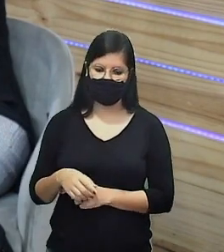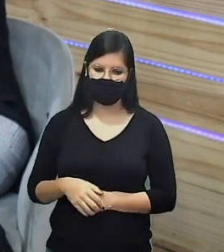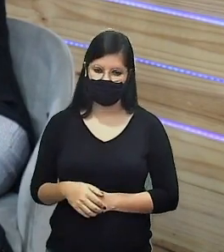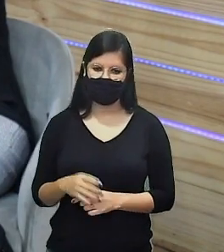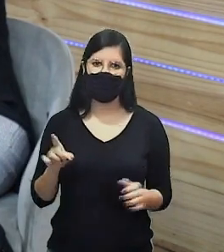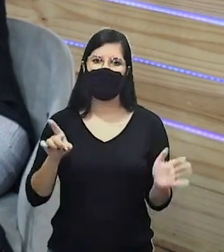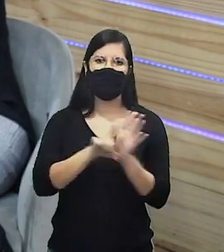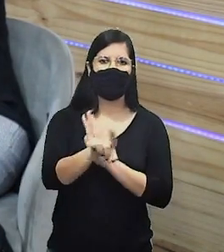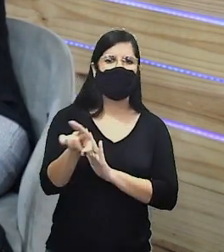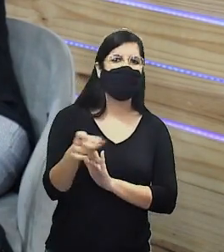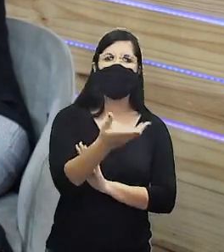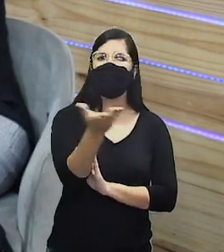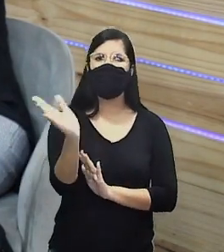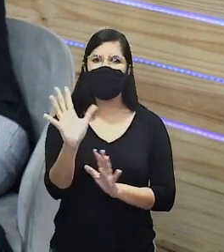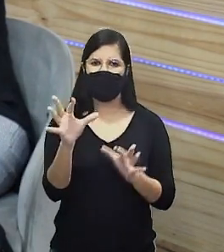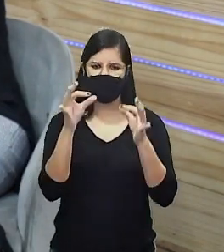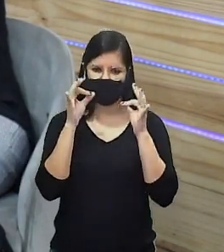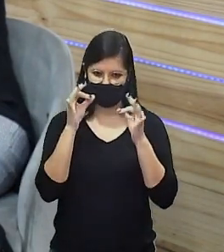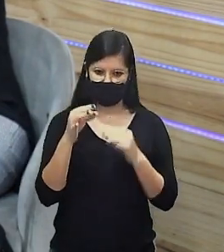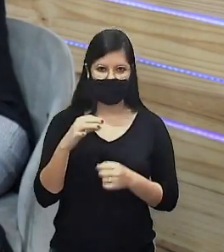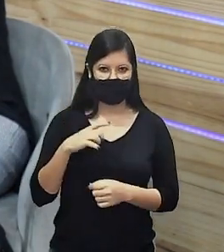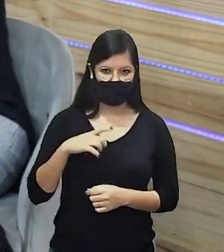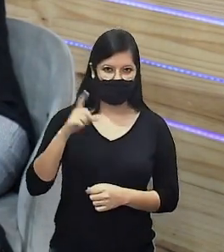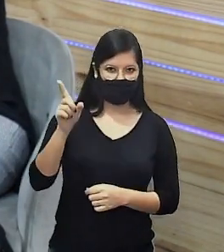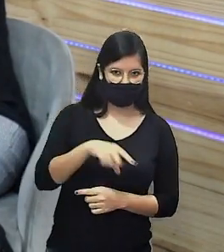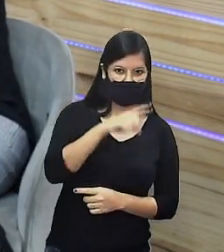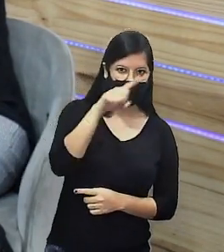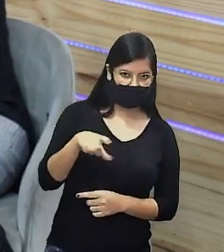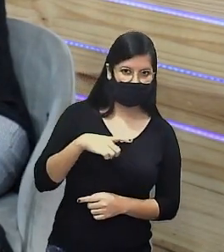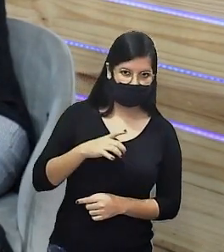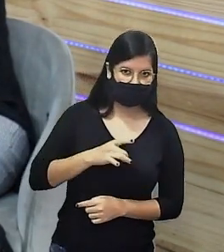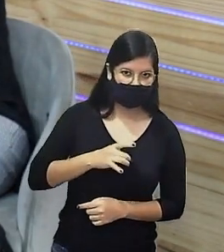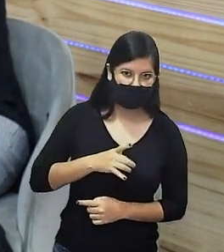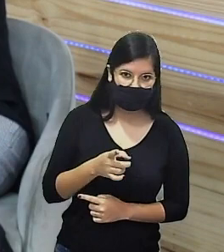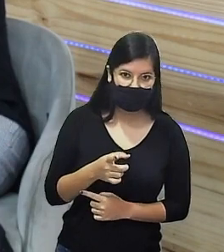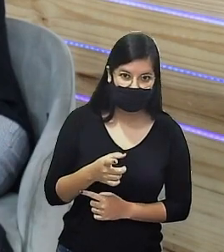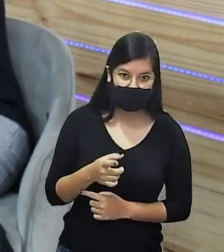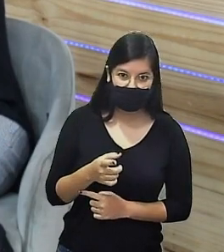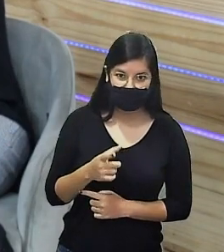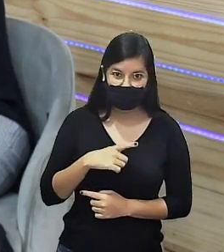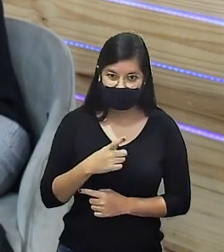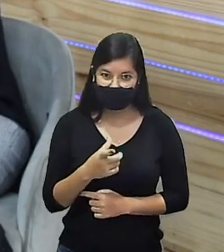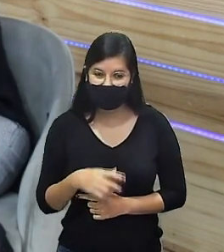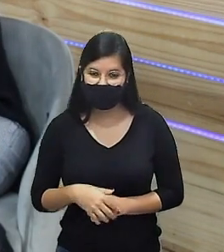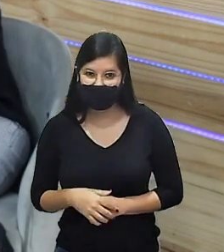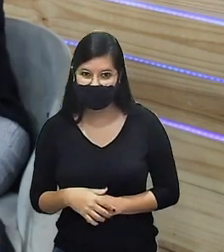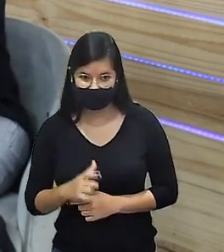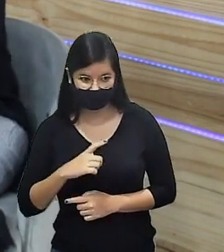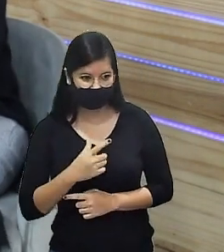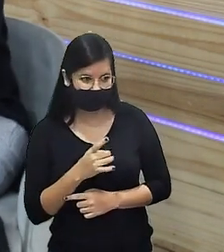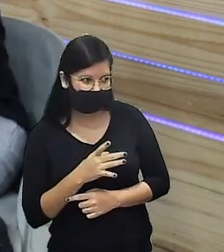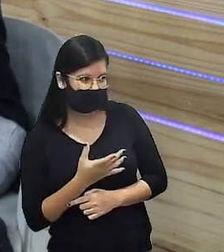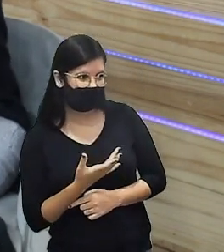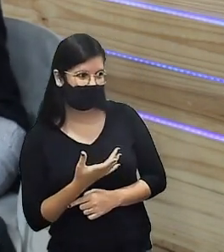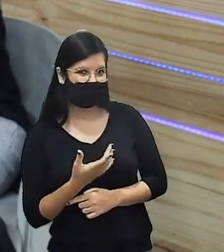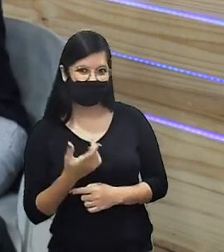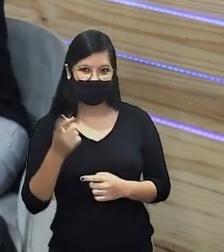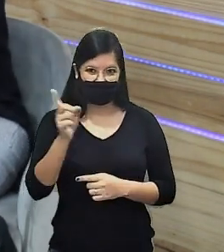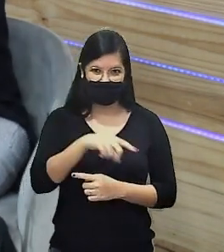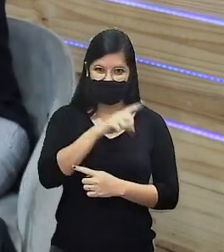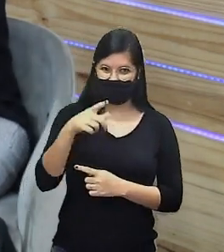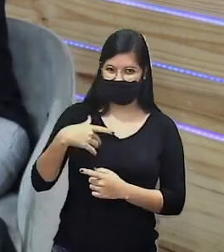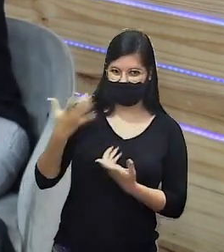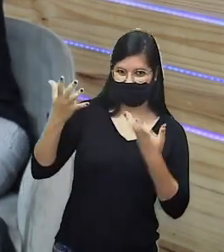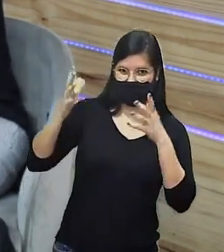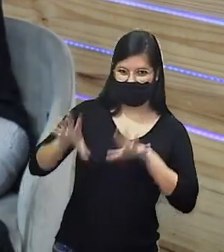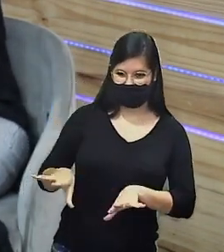pergunta que fica para você que está assistindo a gente. Você tem medo de ser cancelado? Sônia, você tem medo de ser cancelada? Eu não quero ser cancelada.